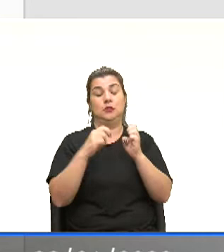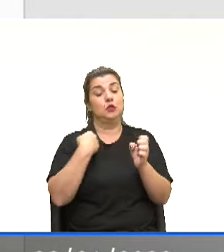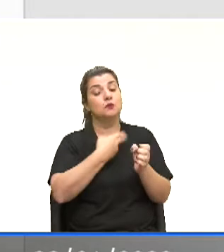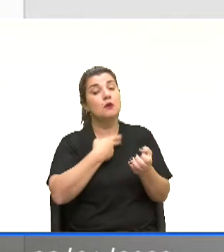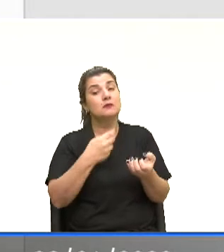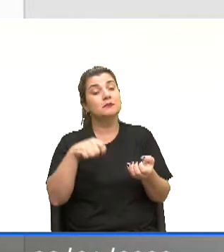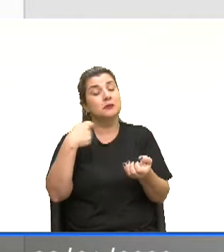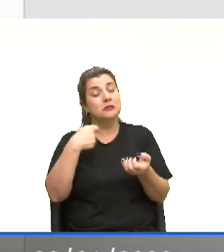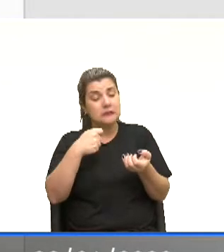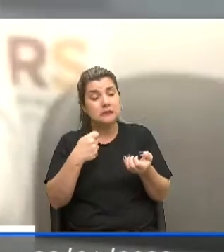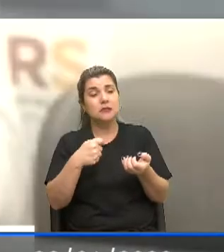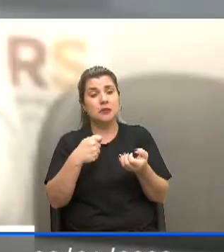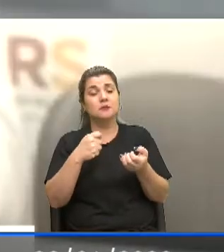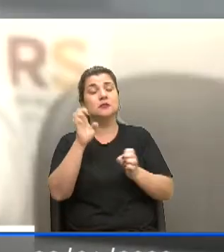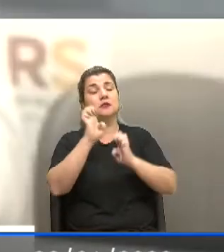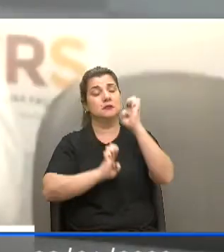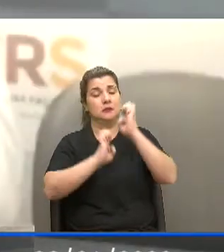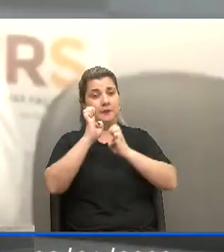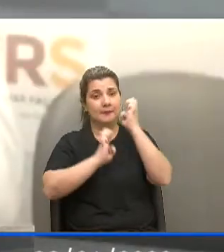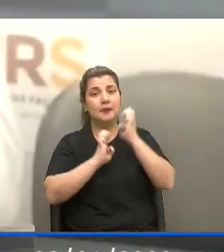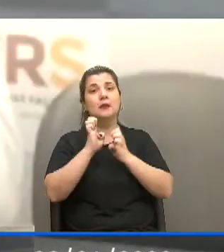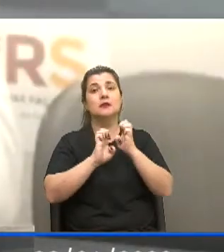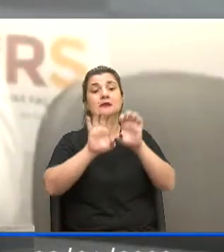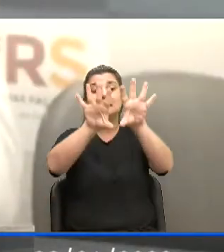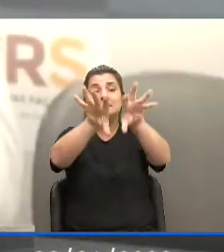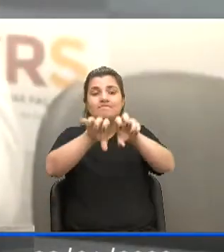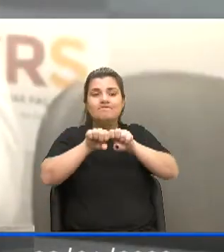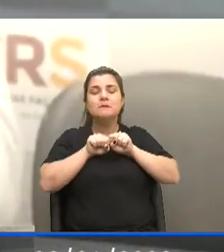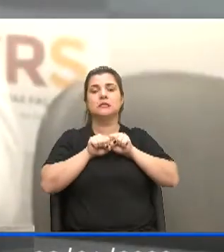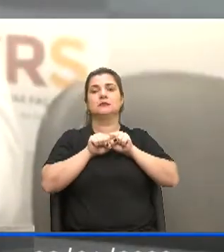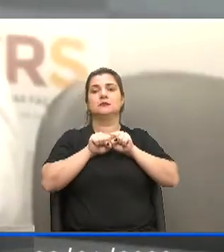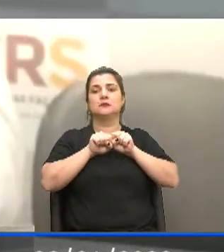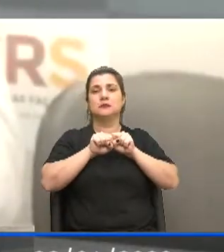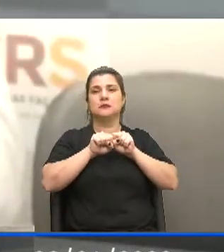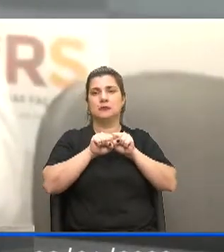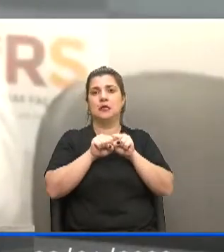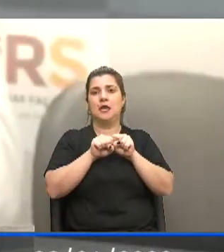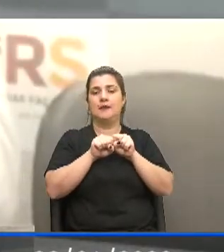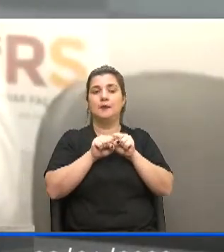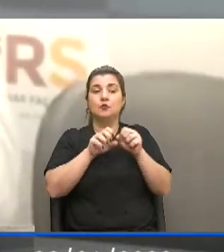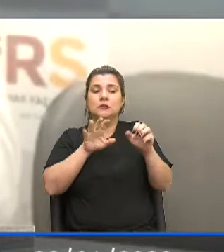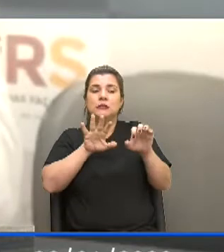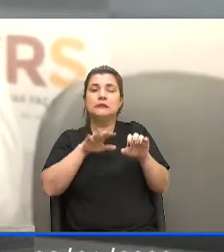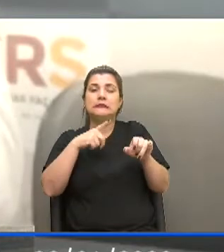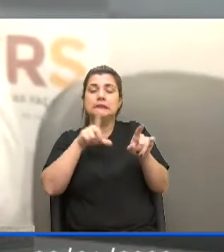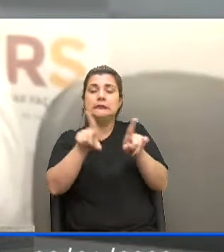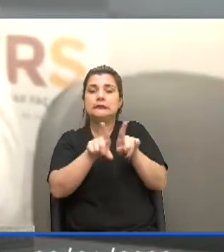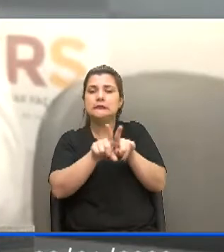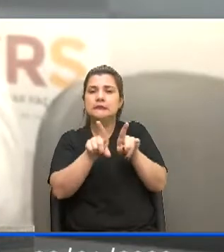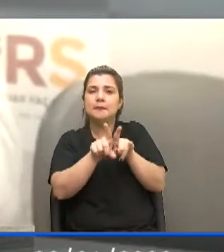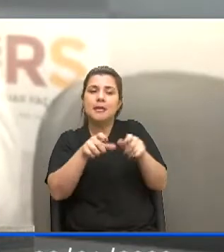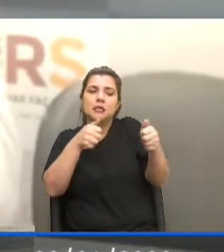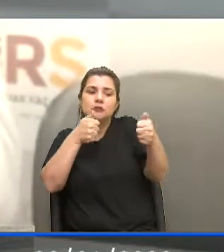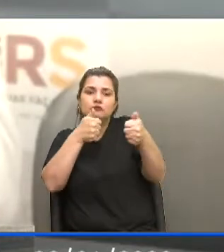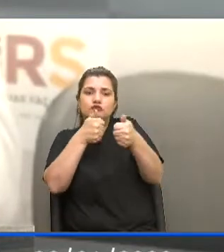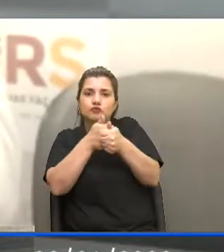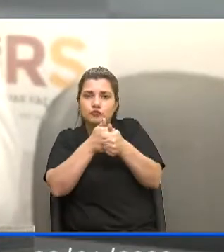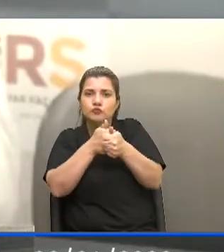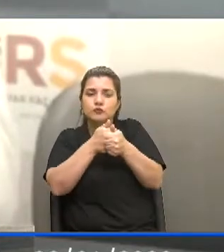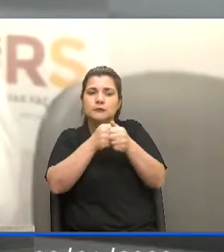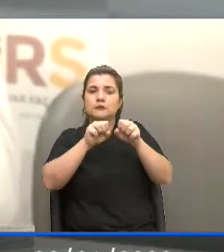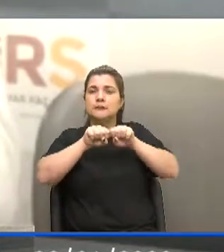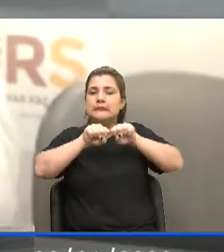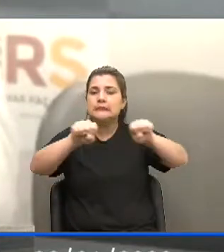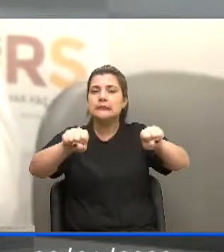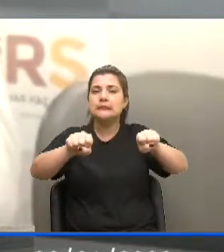adotem essas medidas, pode baixar um pouco mais, né? De forma a aproximar, junto das secretarias